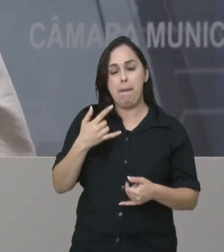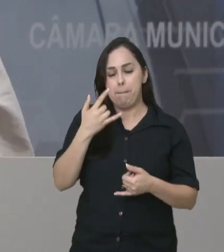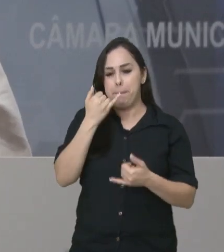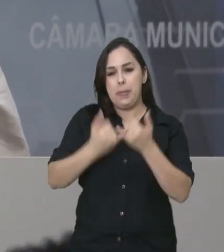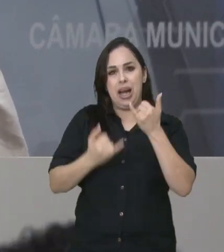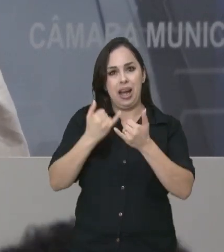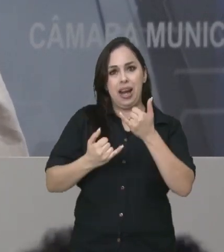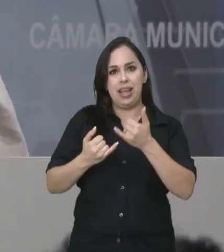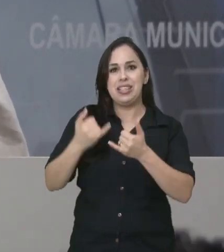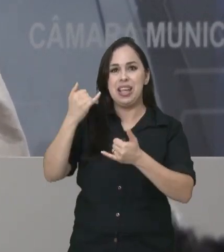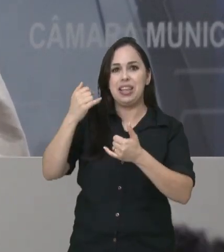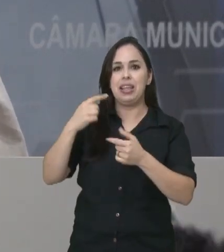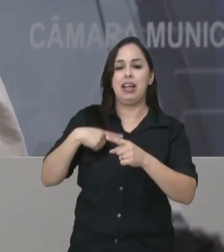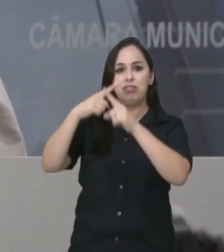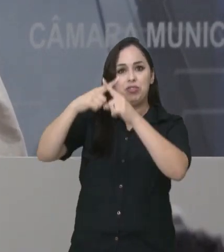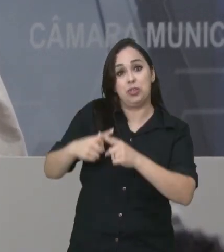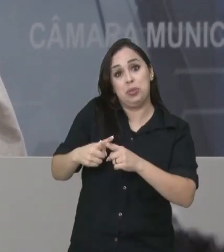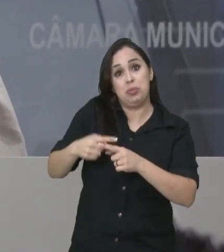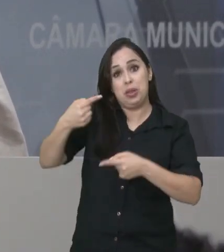favor, Bolsonaro,